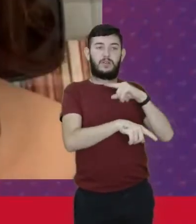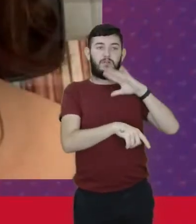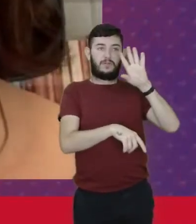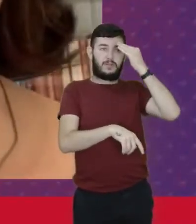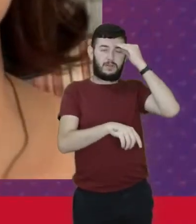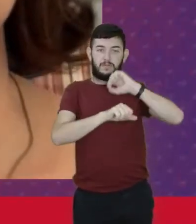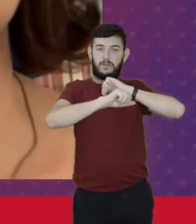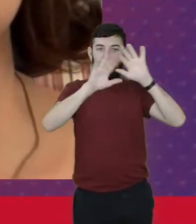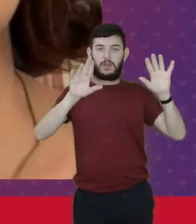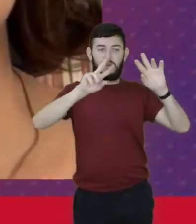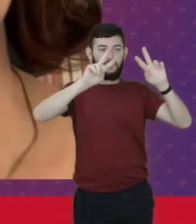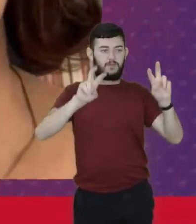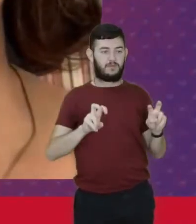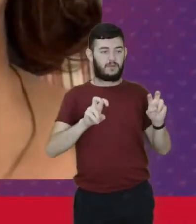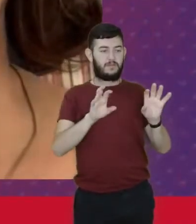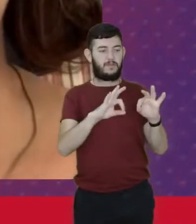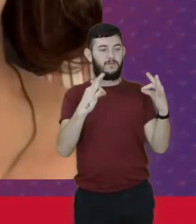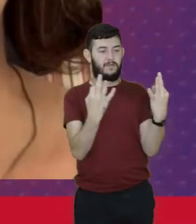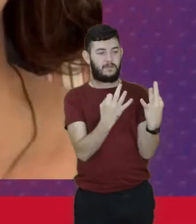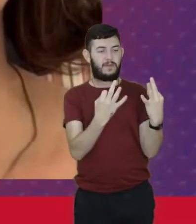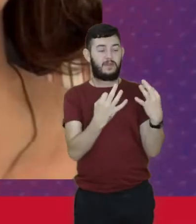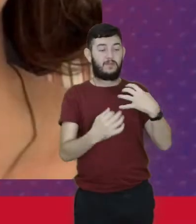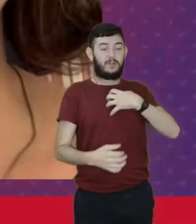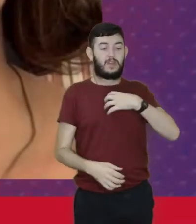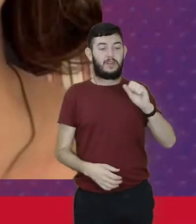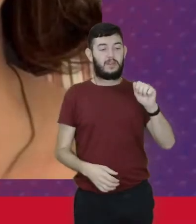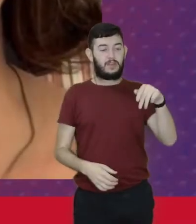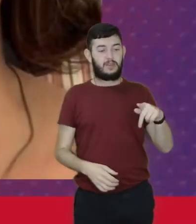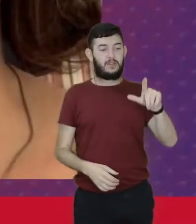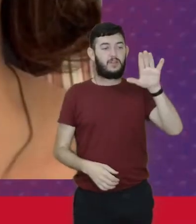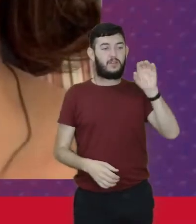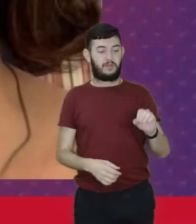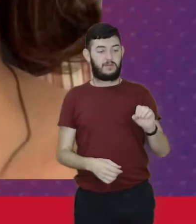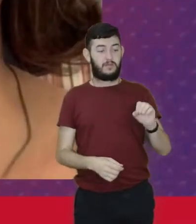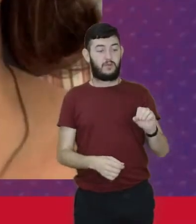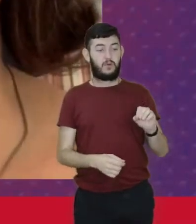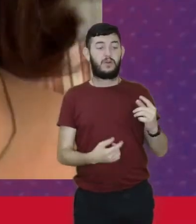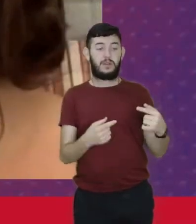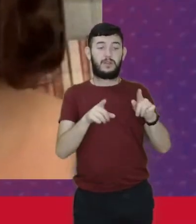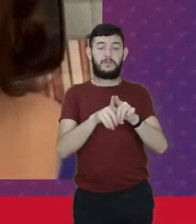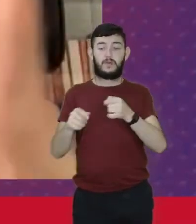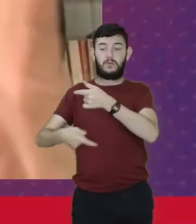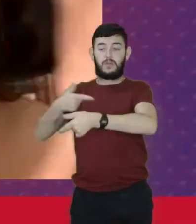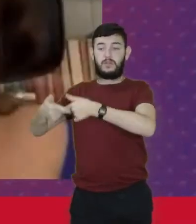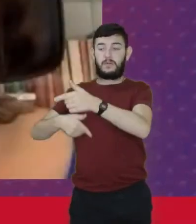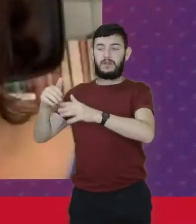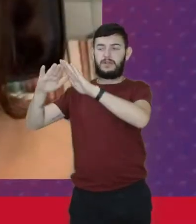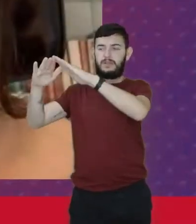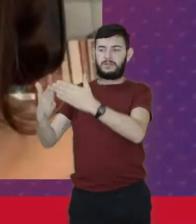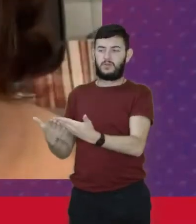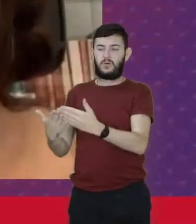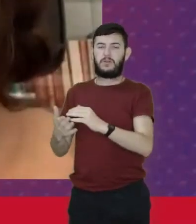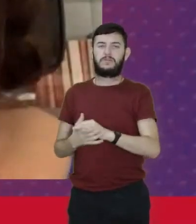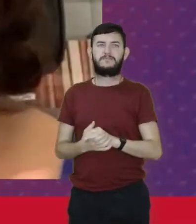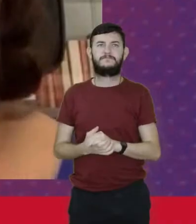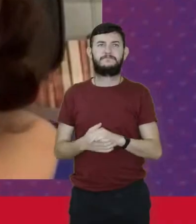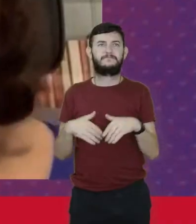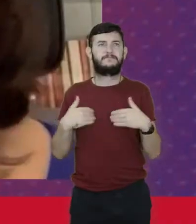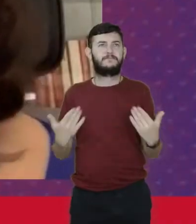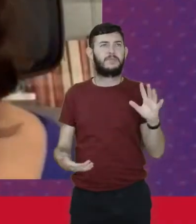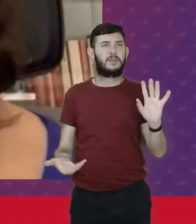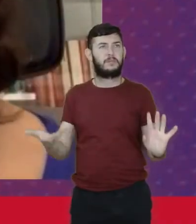trabalho na escola. Bom, eu quero dizer que, para lidar com essa situação, primeiro é